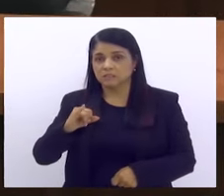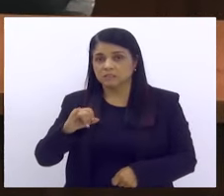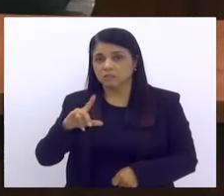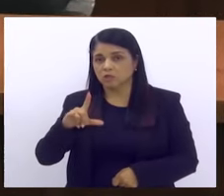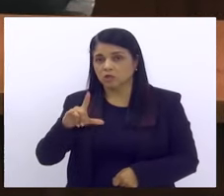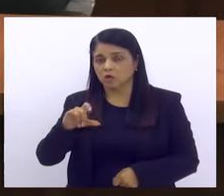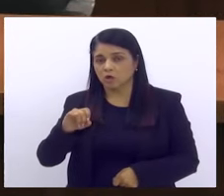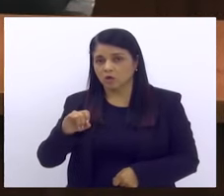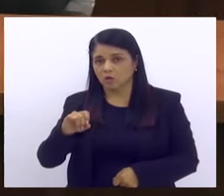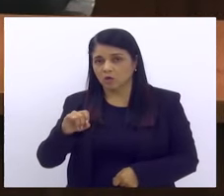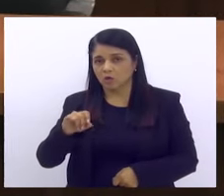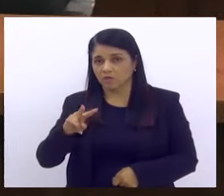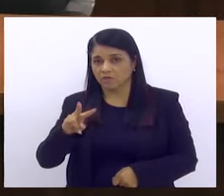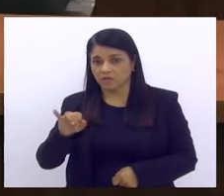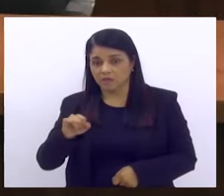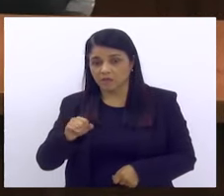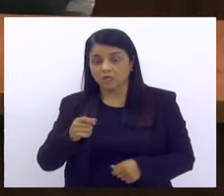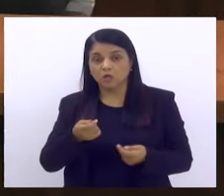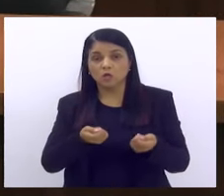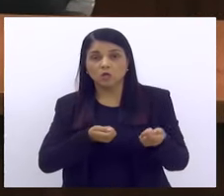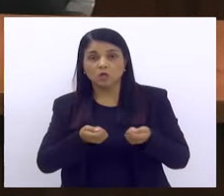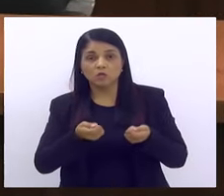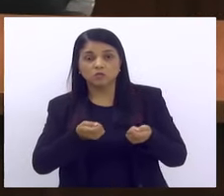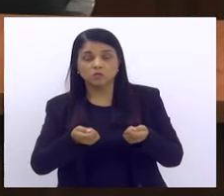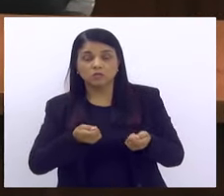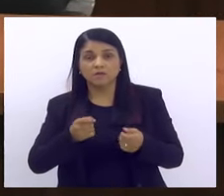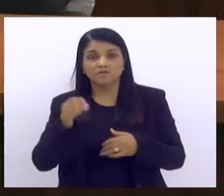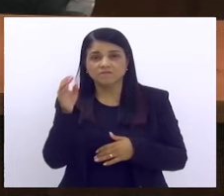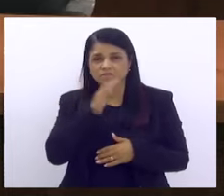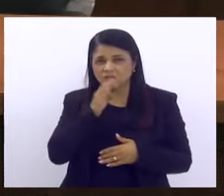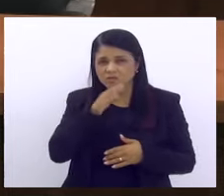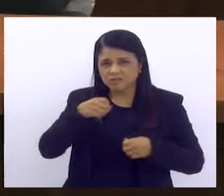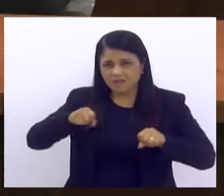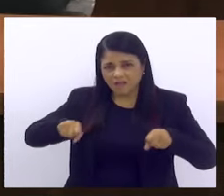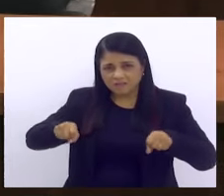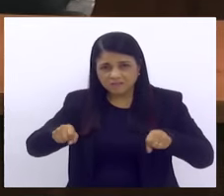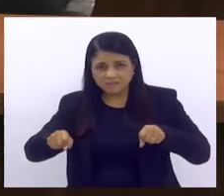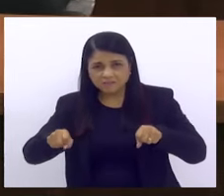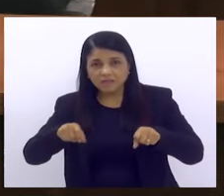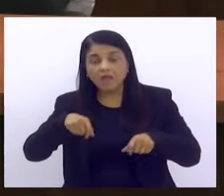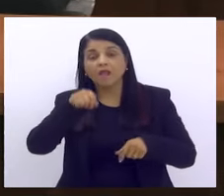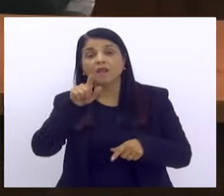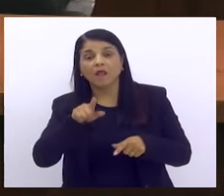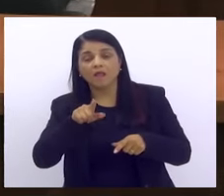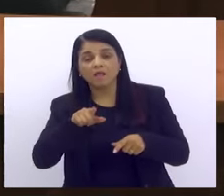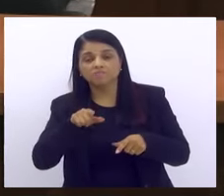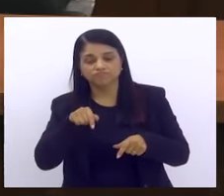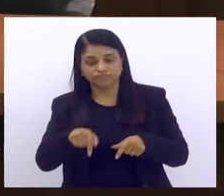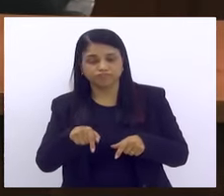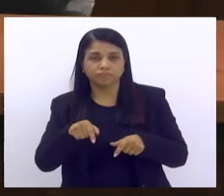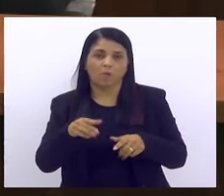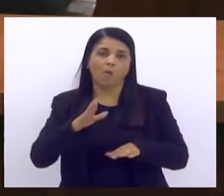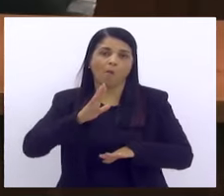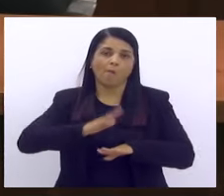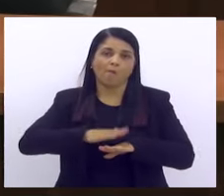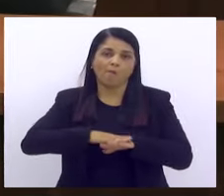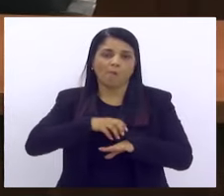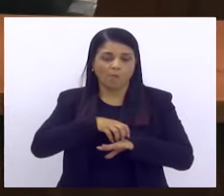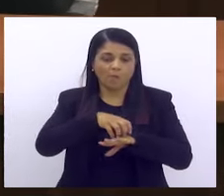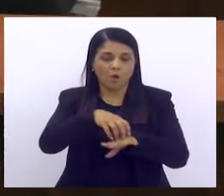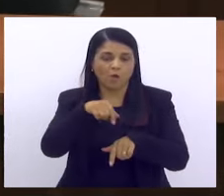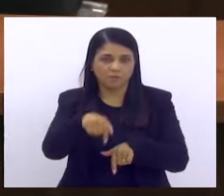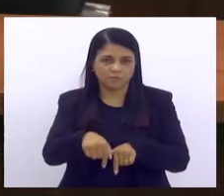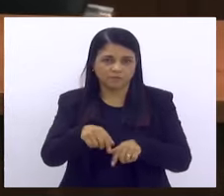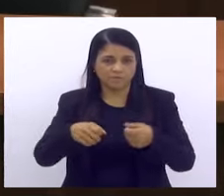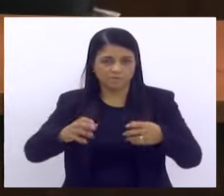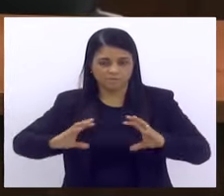de velocidade. Quem tem que fazer o controle de velocidade é a especificidade do veículo. Para isso, o veículo tem